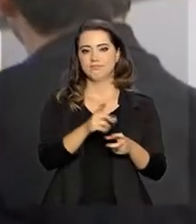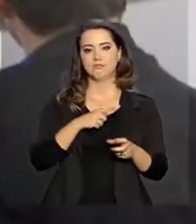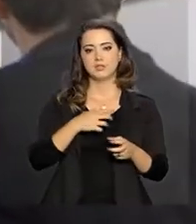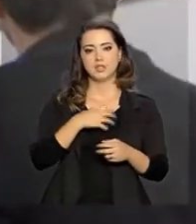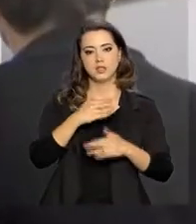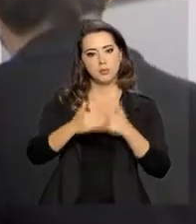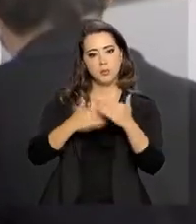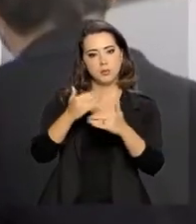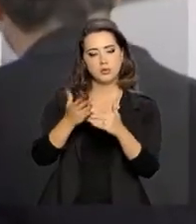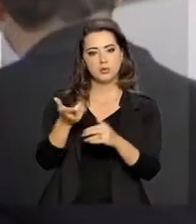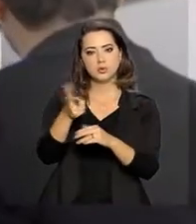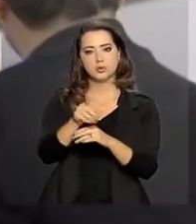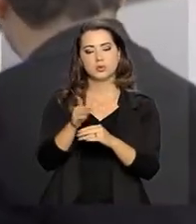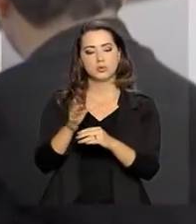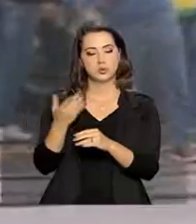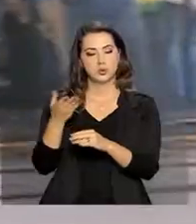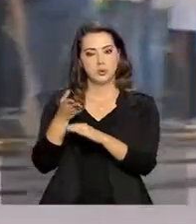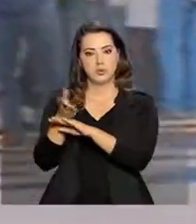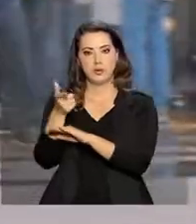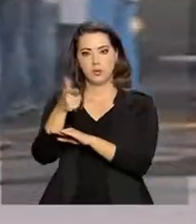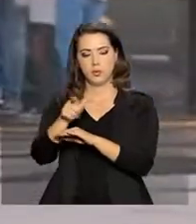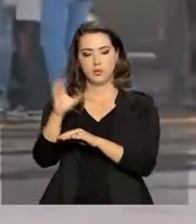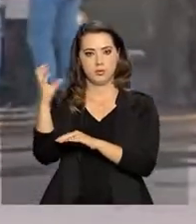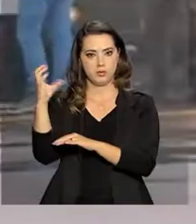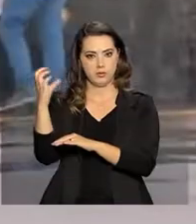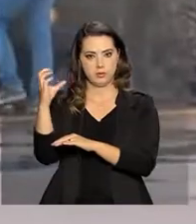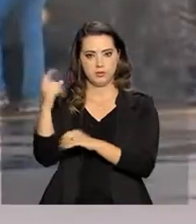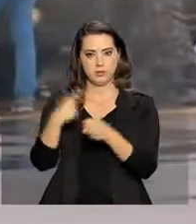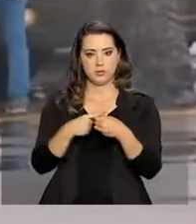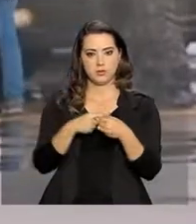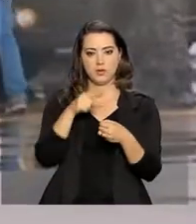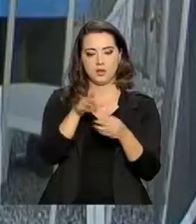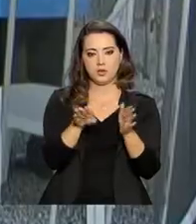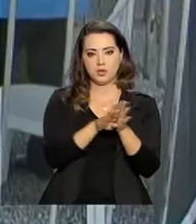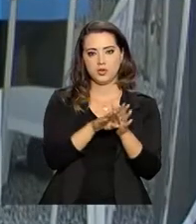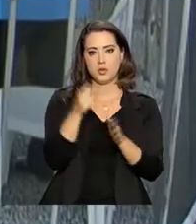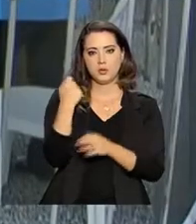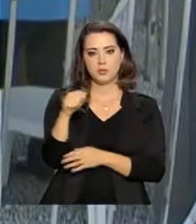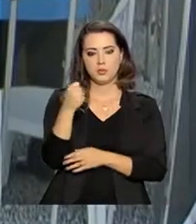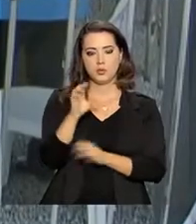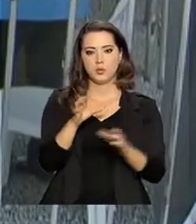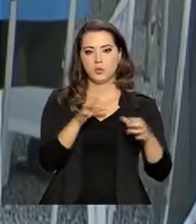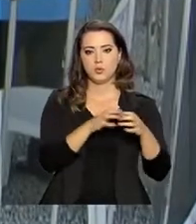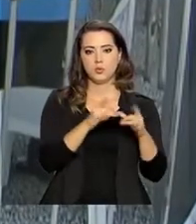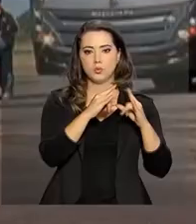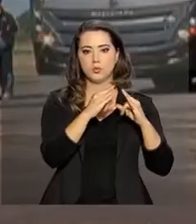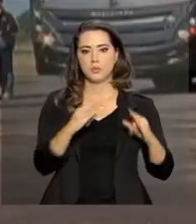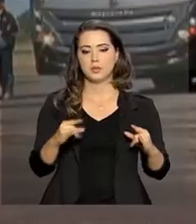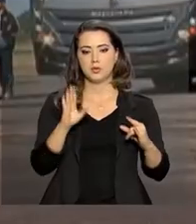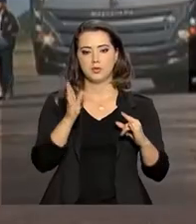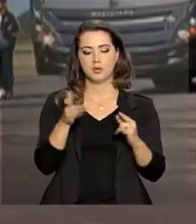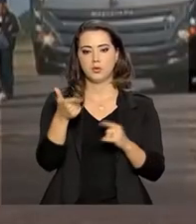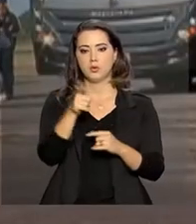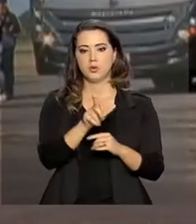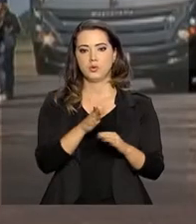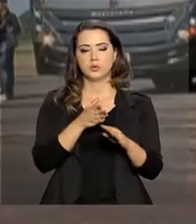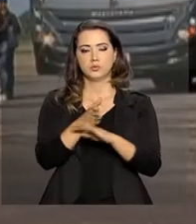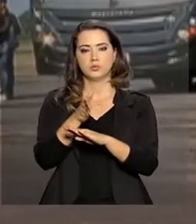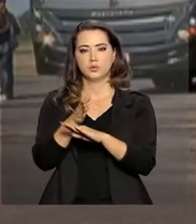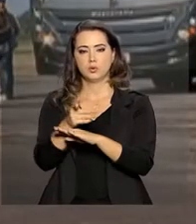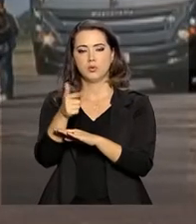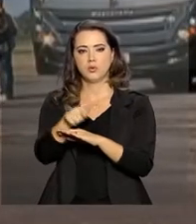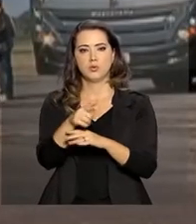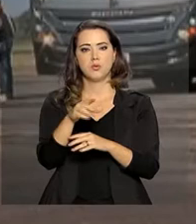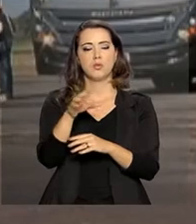continua, até desembarcar em Curitiba. Entre aqueles que descem em Porto Alegre, parte será levado ao abrigo. Outros seguem em viagem